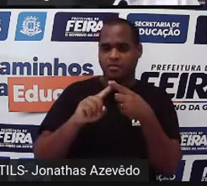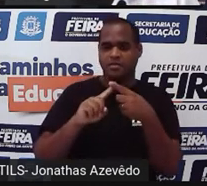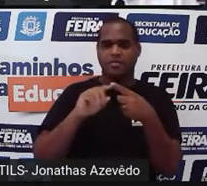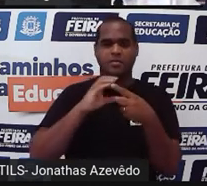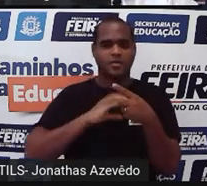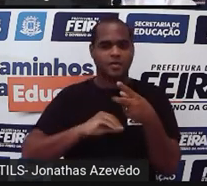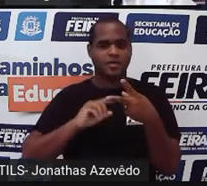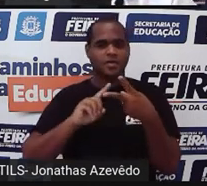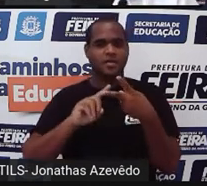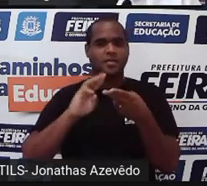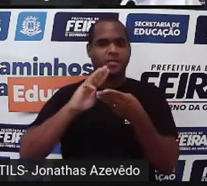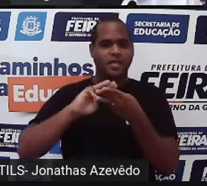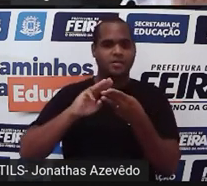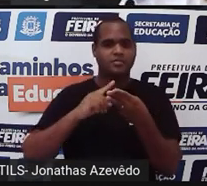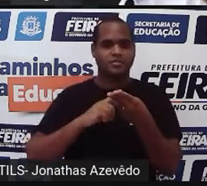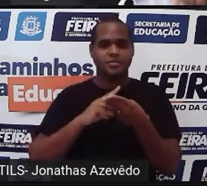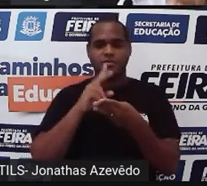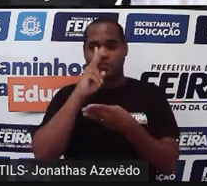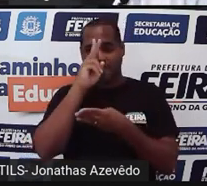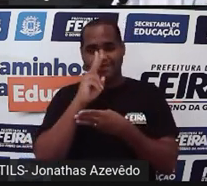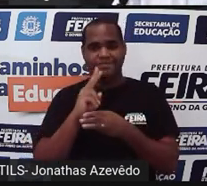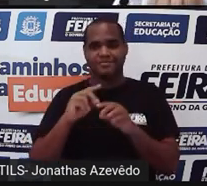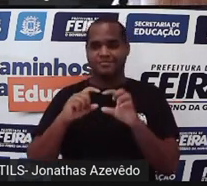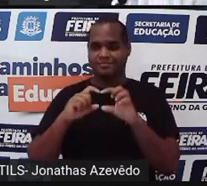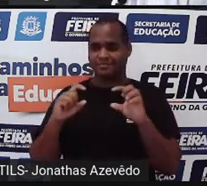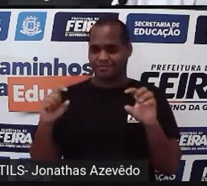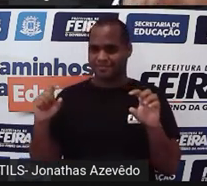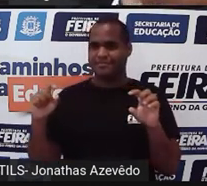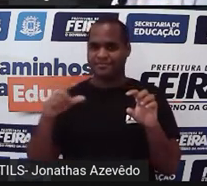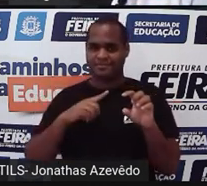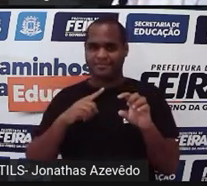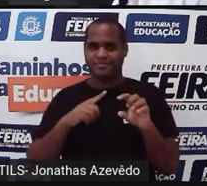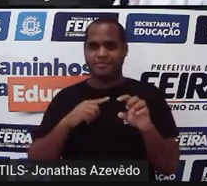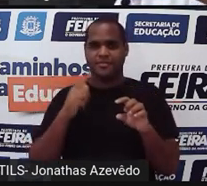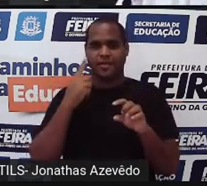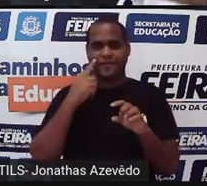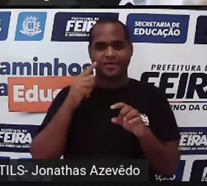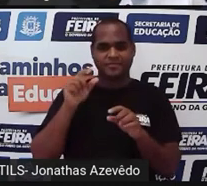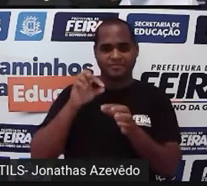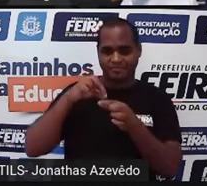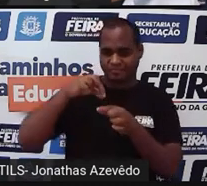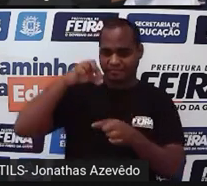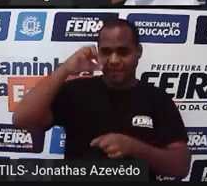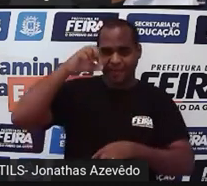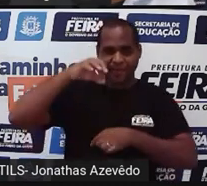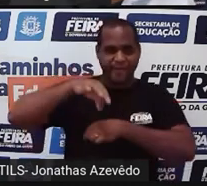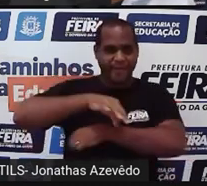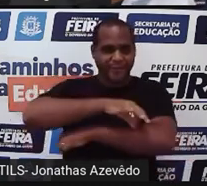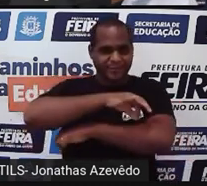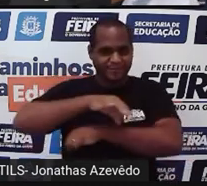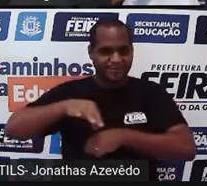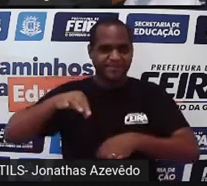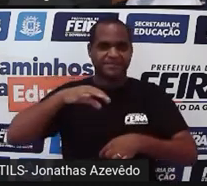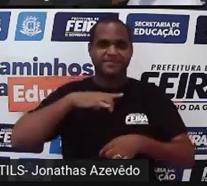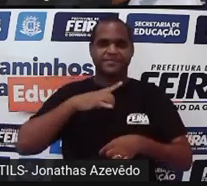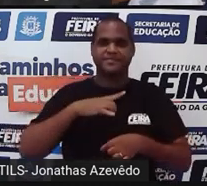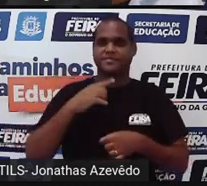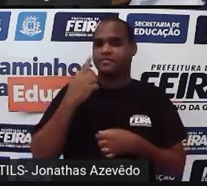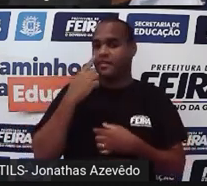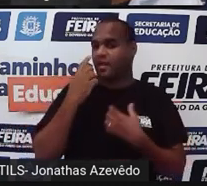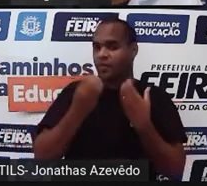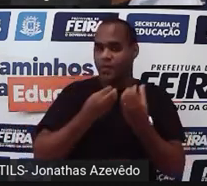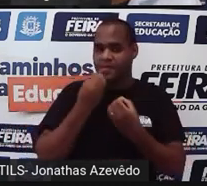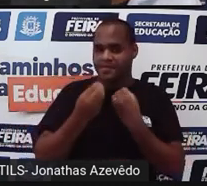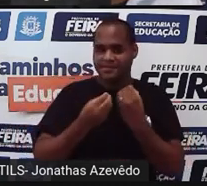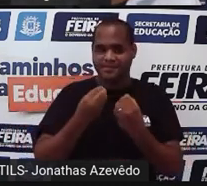verde, matemática em azul, história em laranja. E nessa linha em pé, a linha vertical, as quantidades. Então, português, eu vou fazer